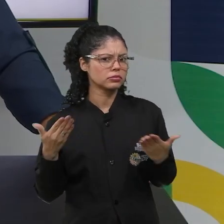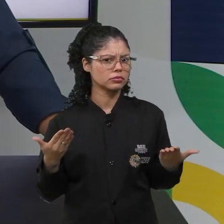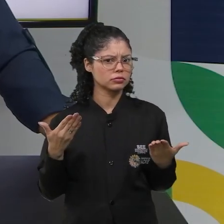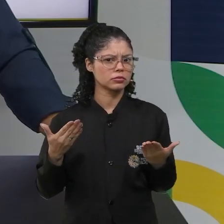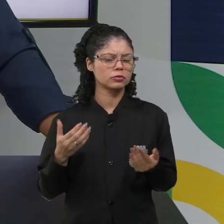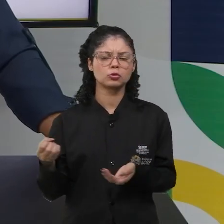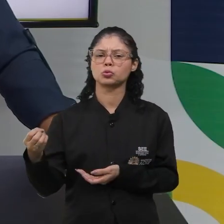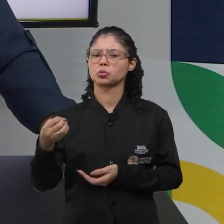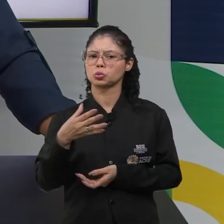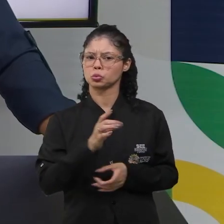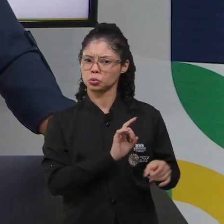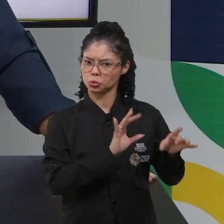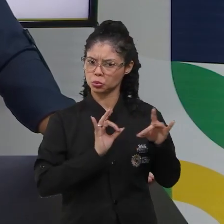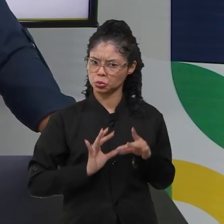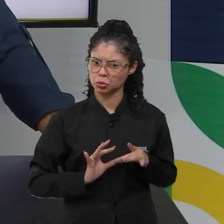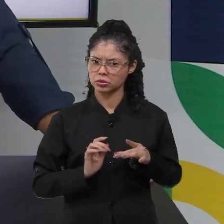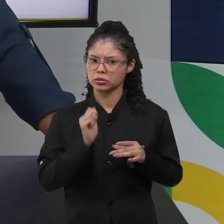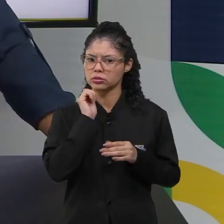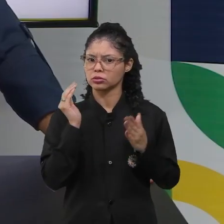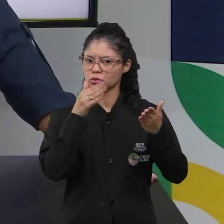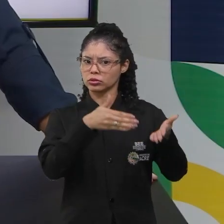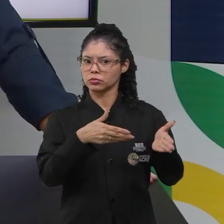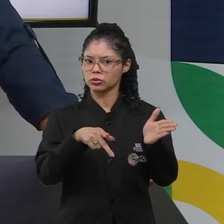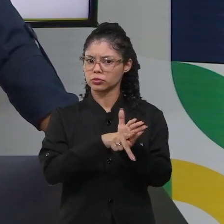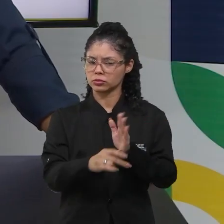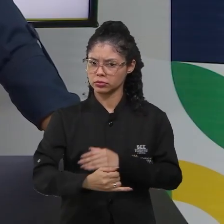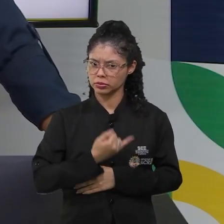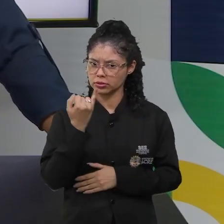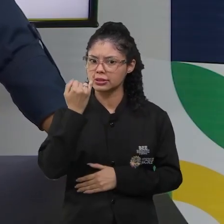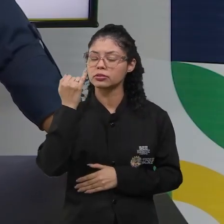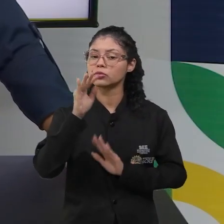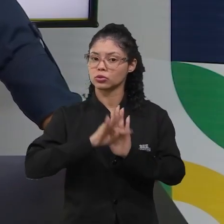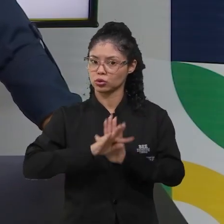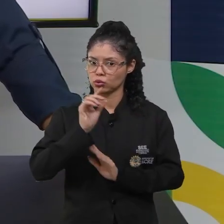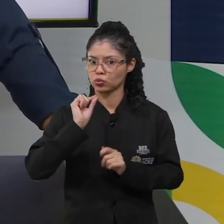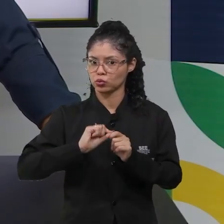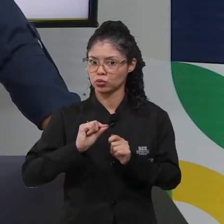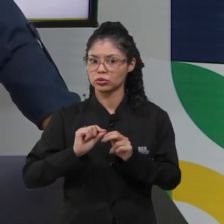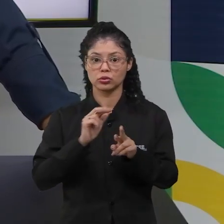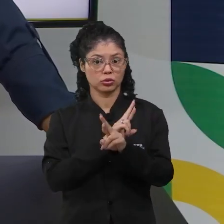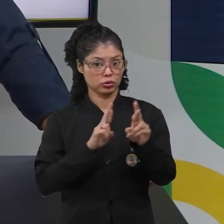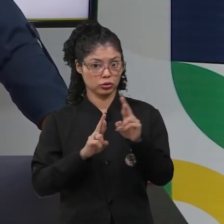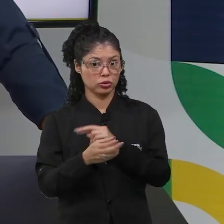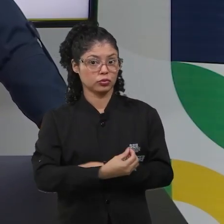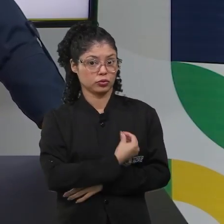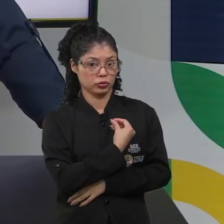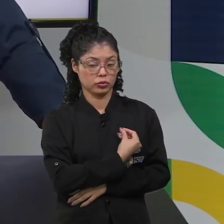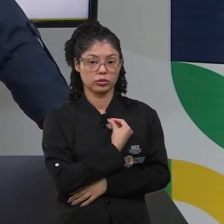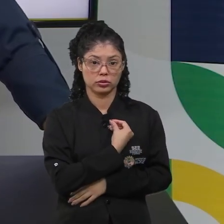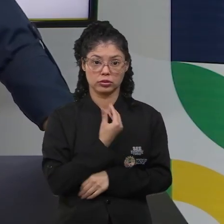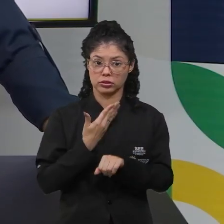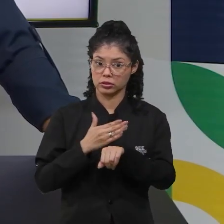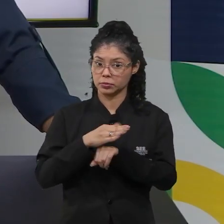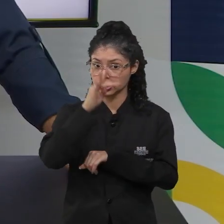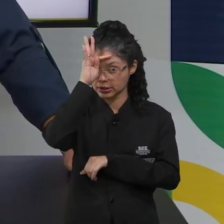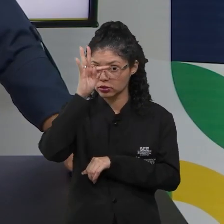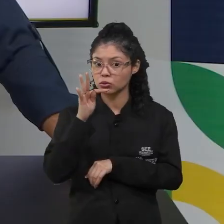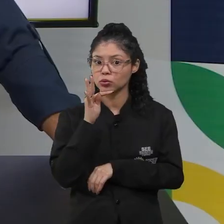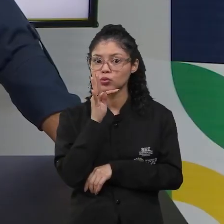renovar técnicas e táticas. Esse é o direcionamento principal que o texto faz em relação à vivência das práticas, das